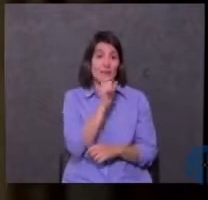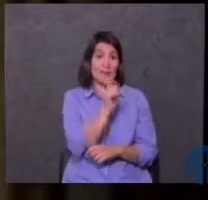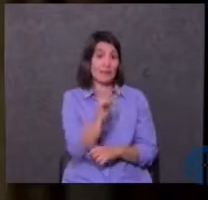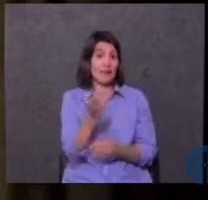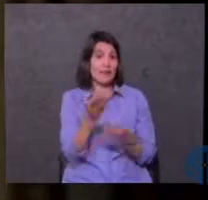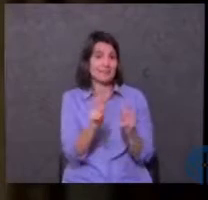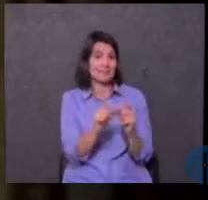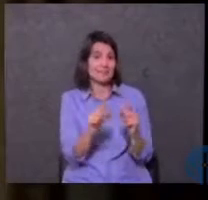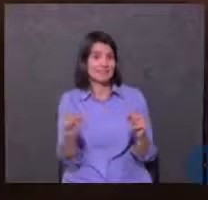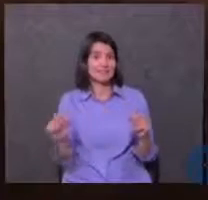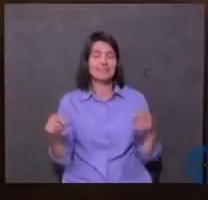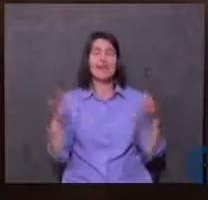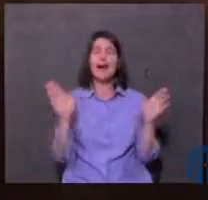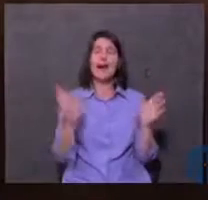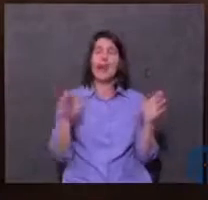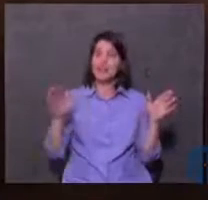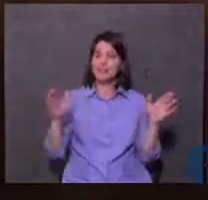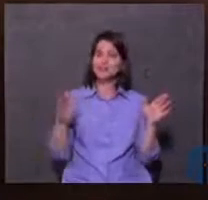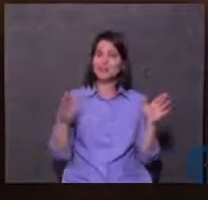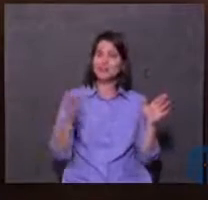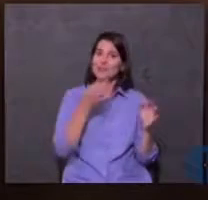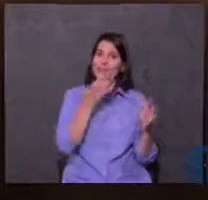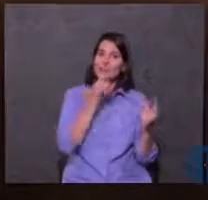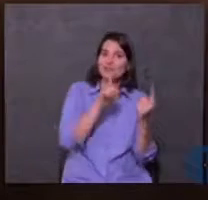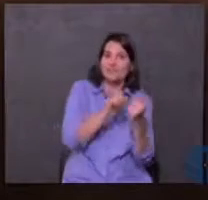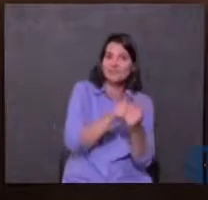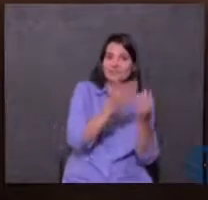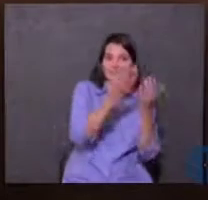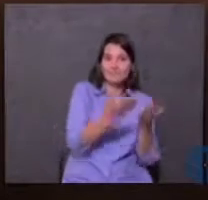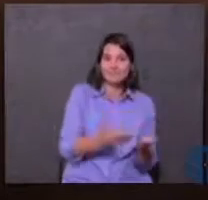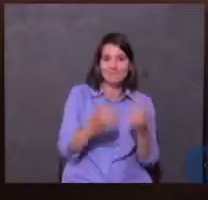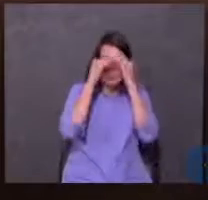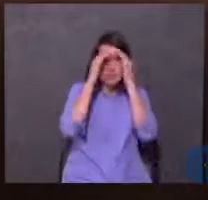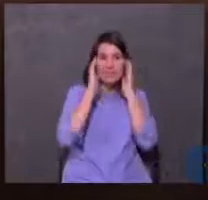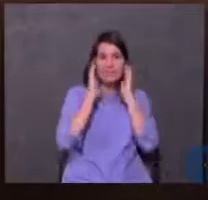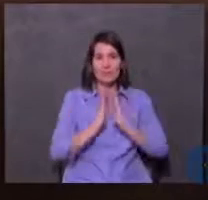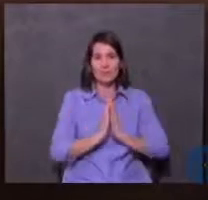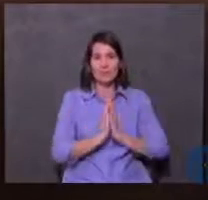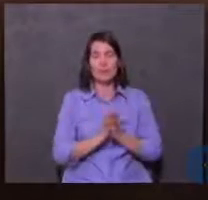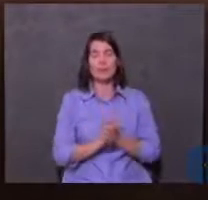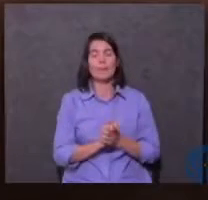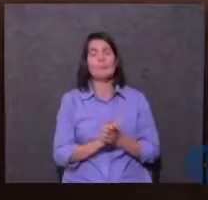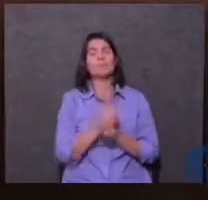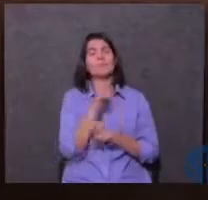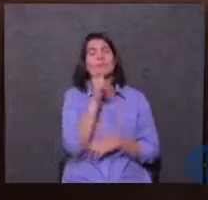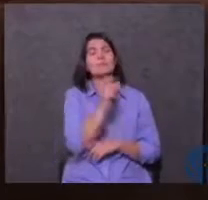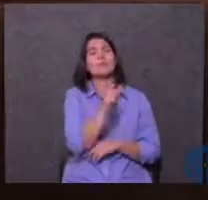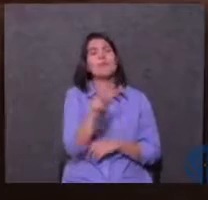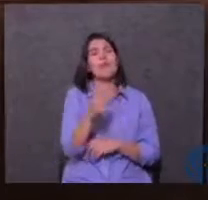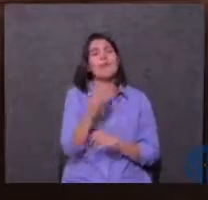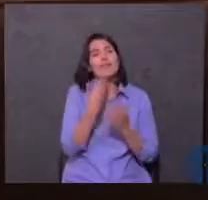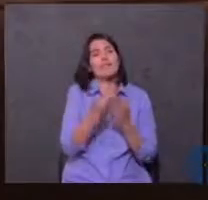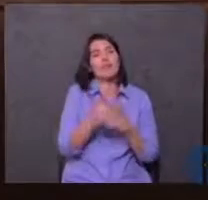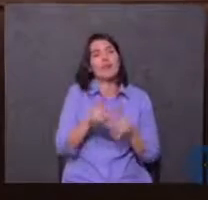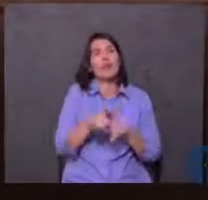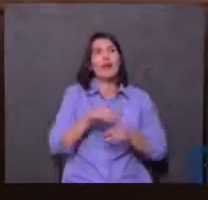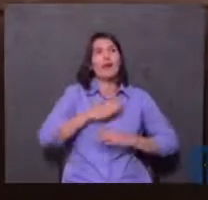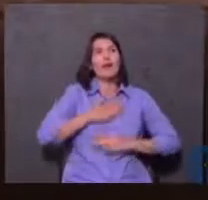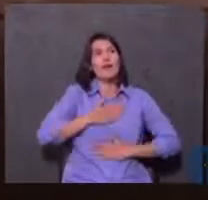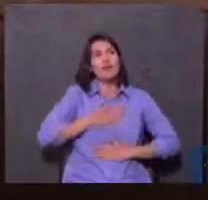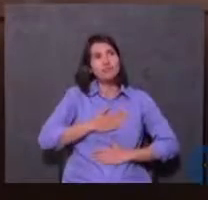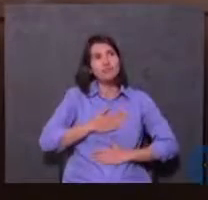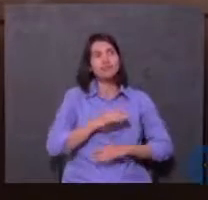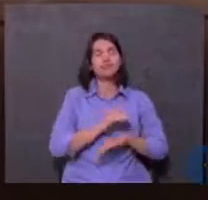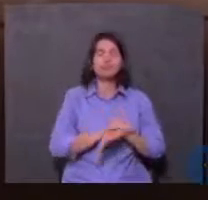anjo começa por se dirigir a Nossa Senhora. São palavras de conforto, onde Maria